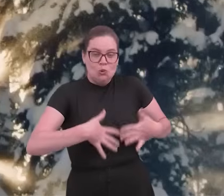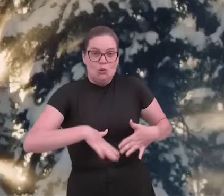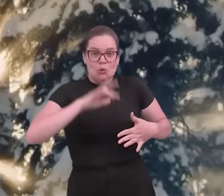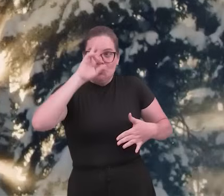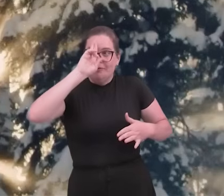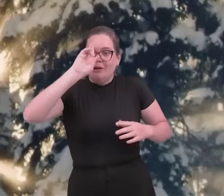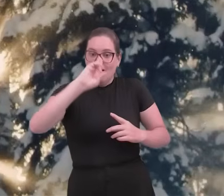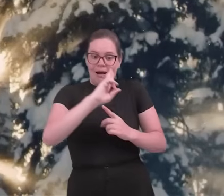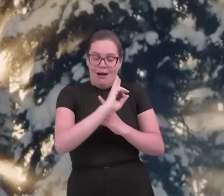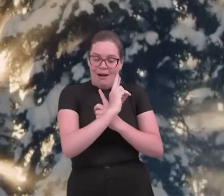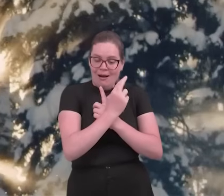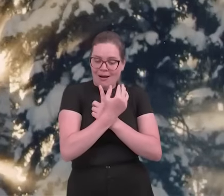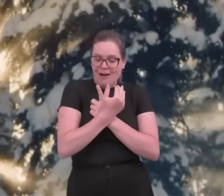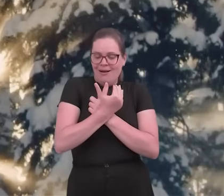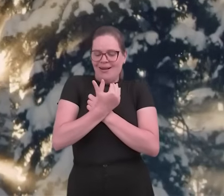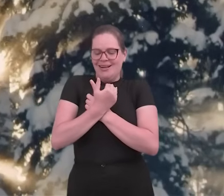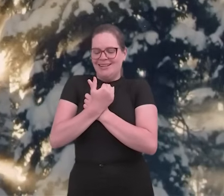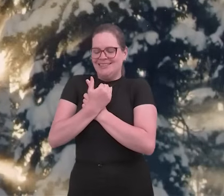presente Ele